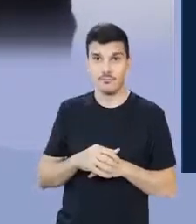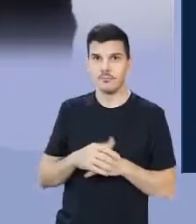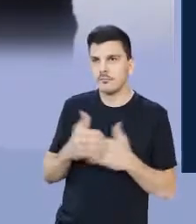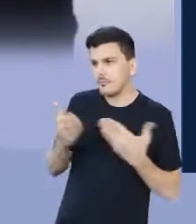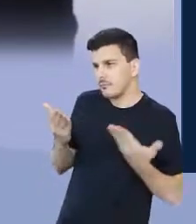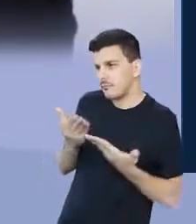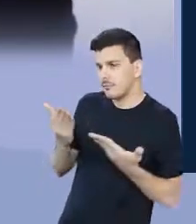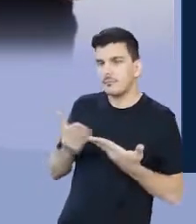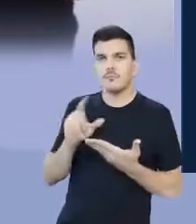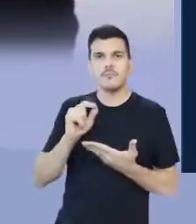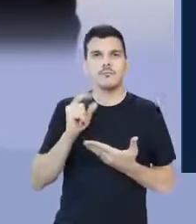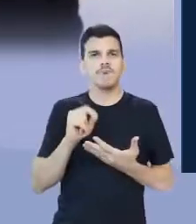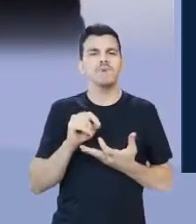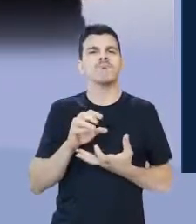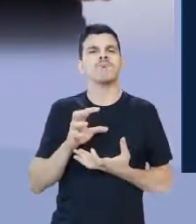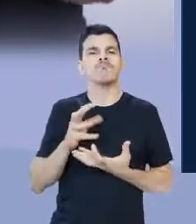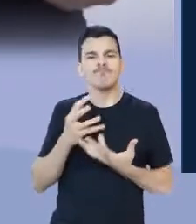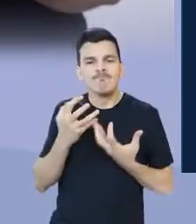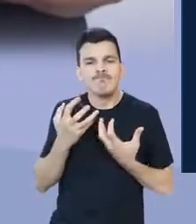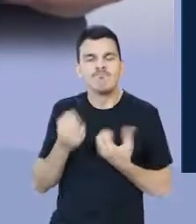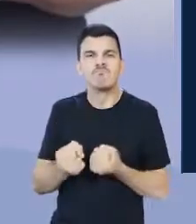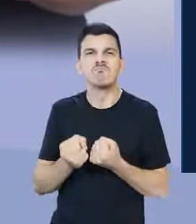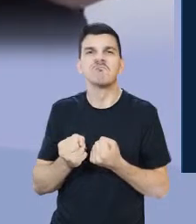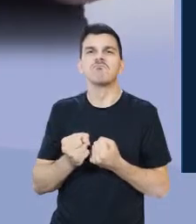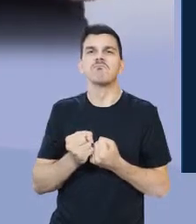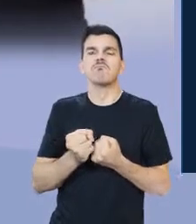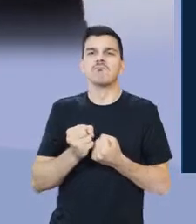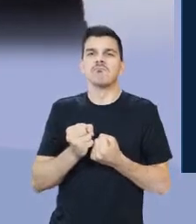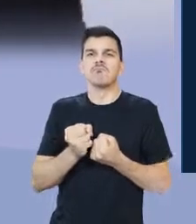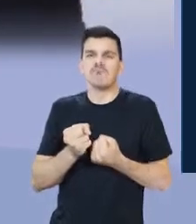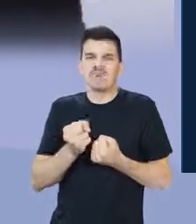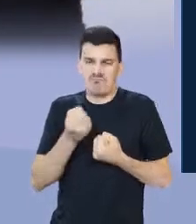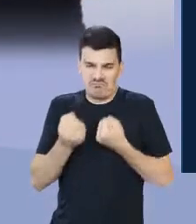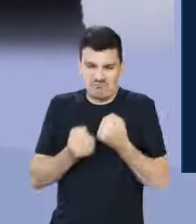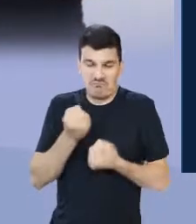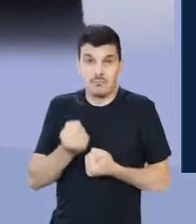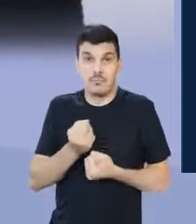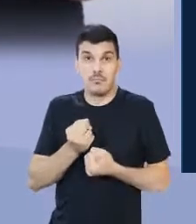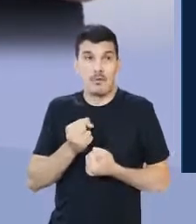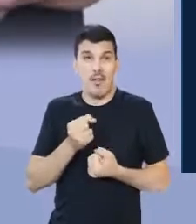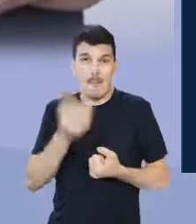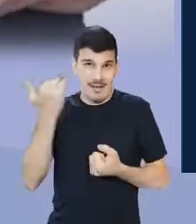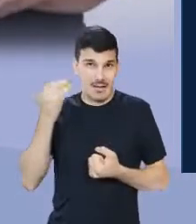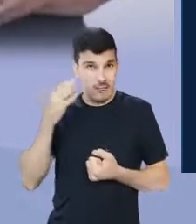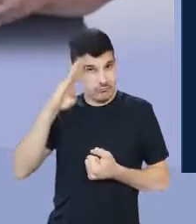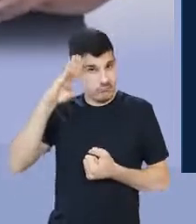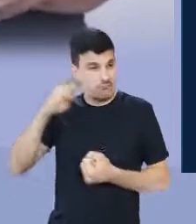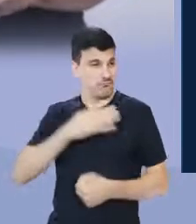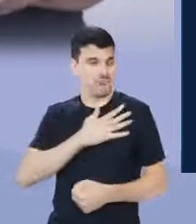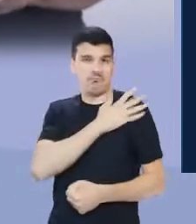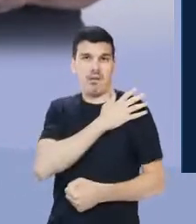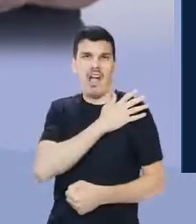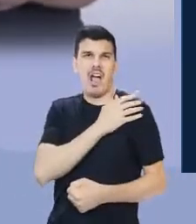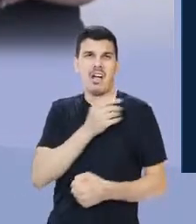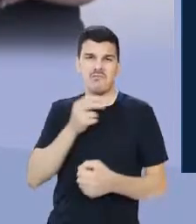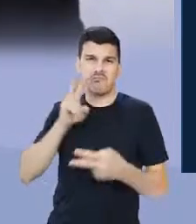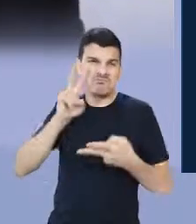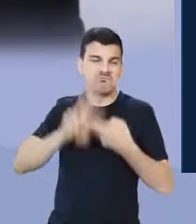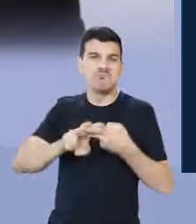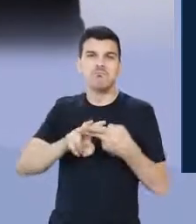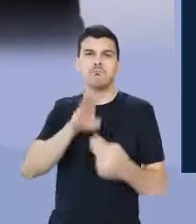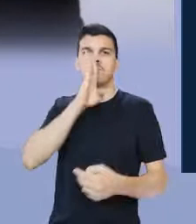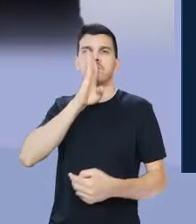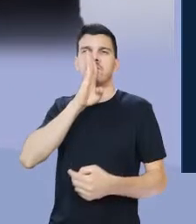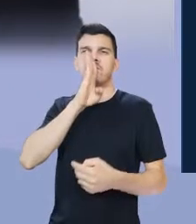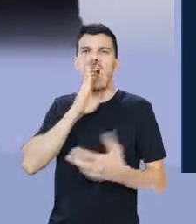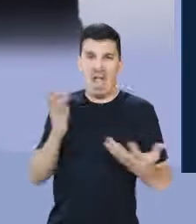ele absorveu o grito silenciado pela ditadura.